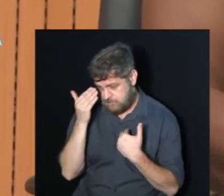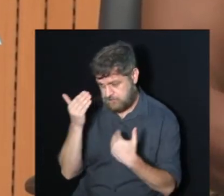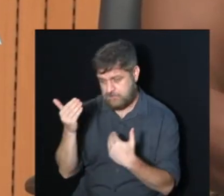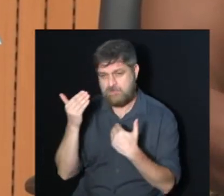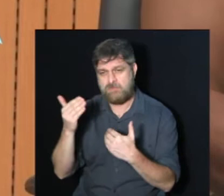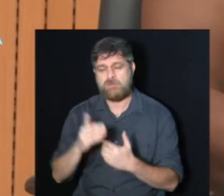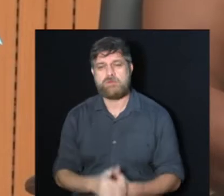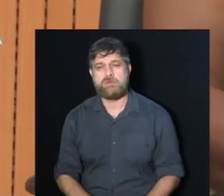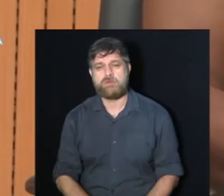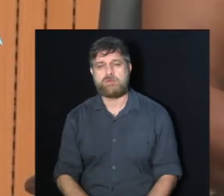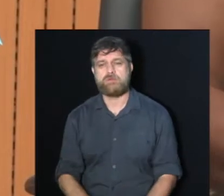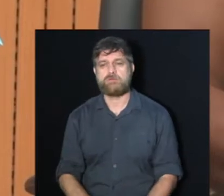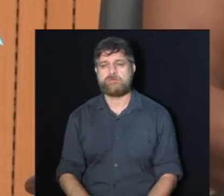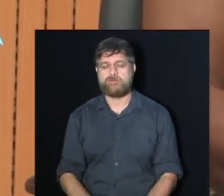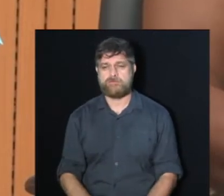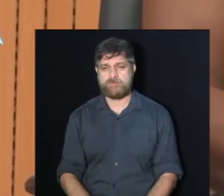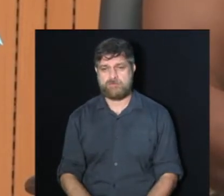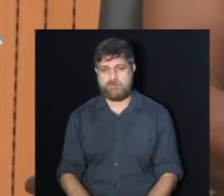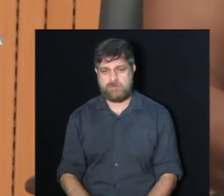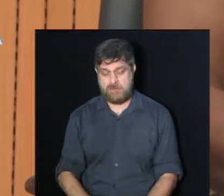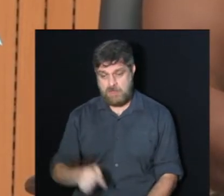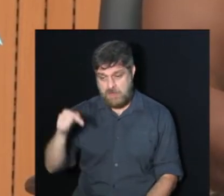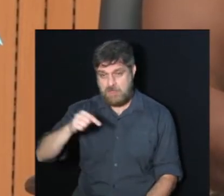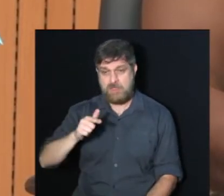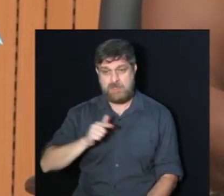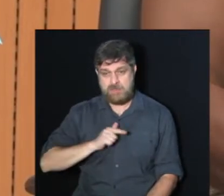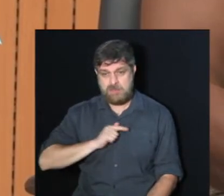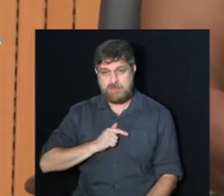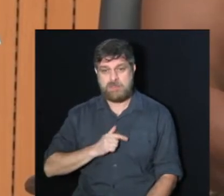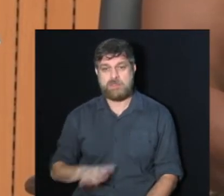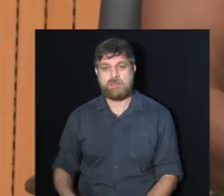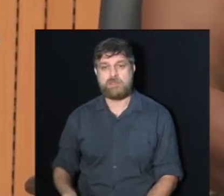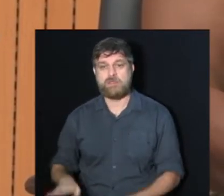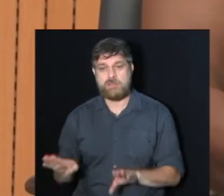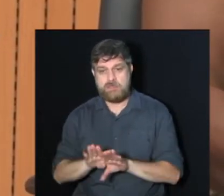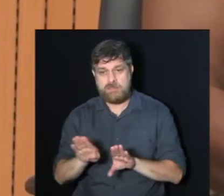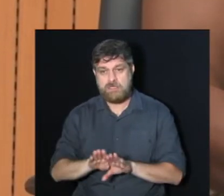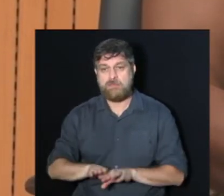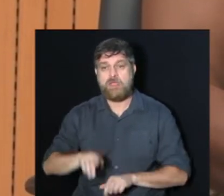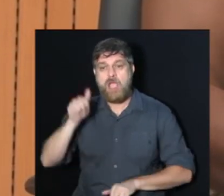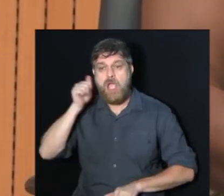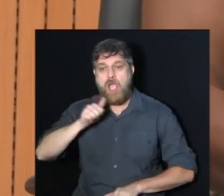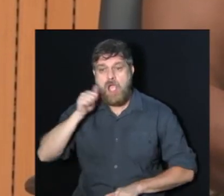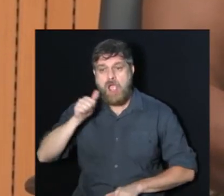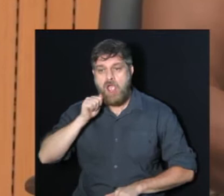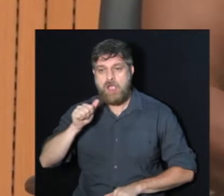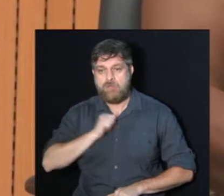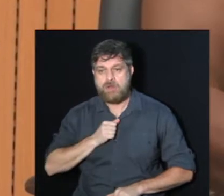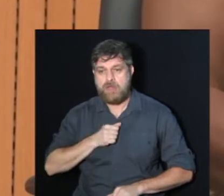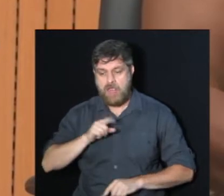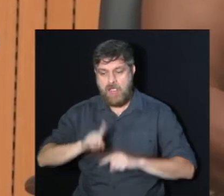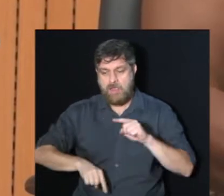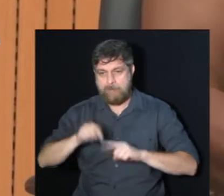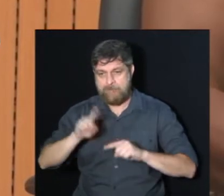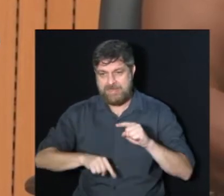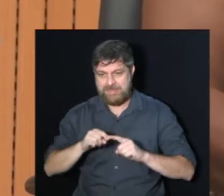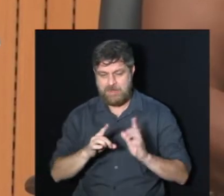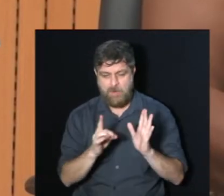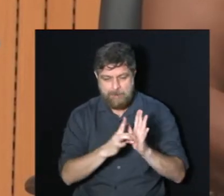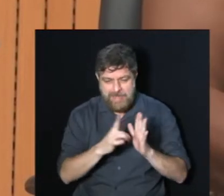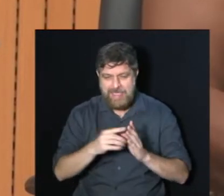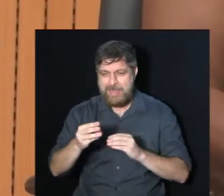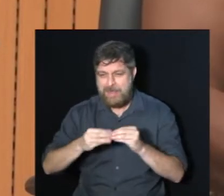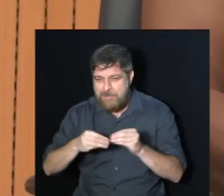que tem aqui também um movimento de catadoras, de cooperativas, que está a Neneca